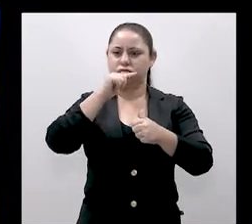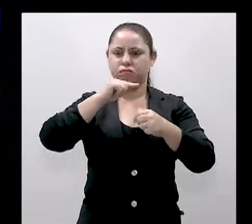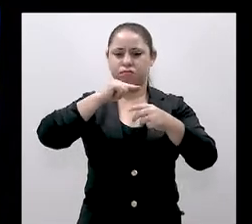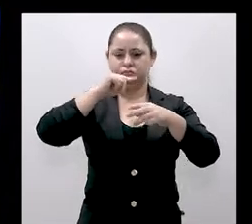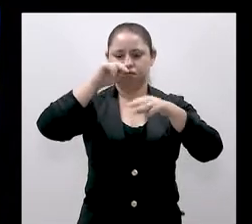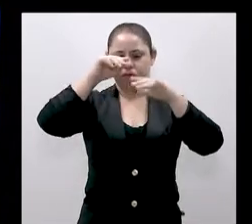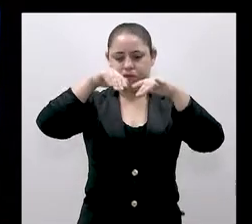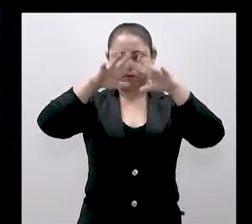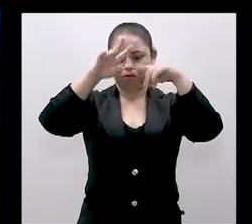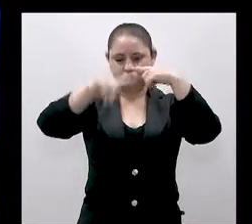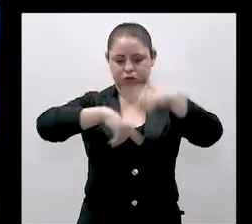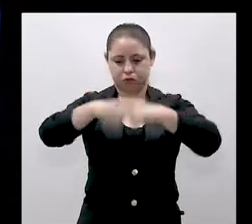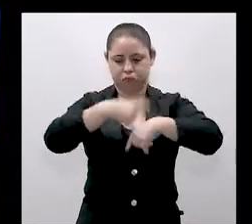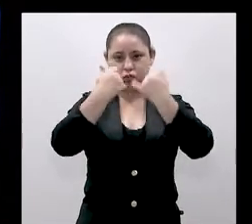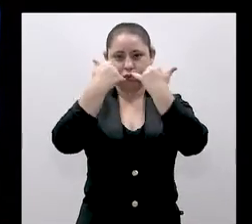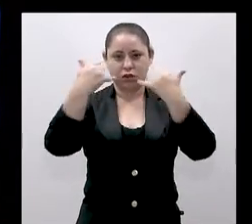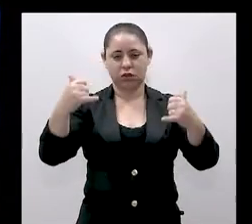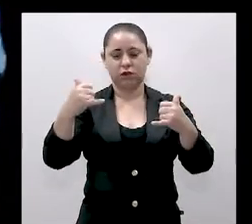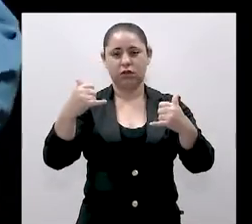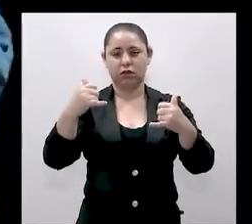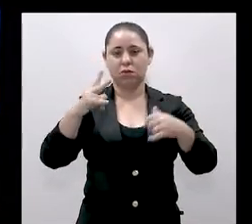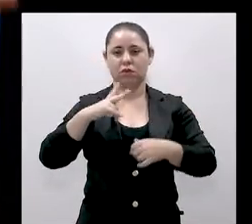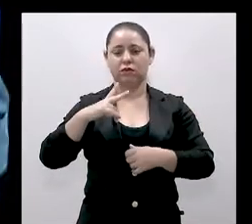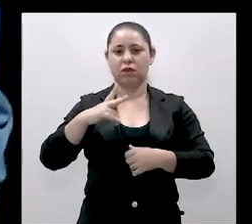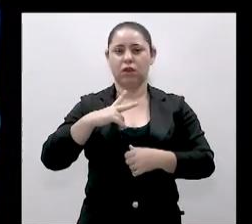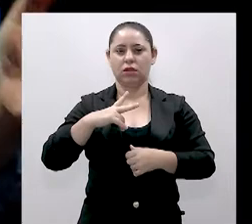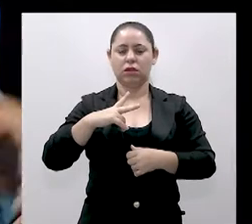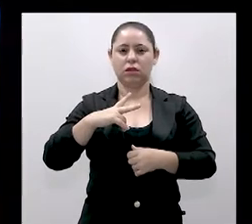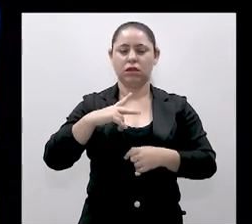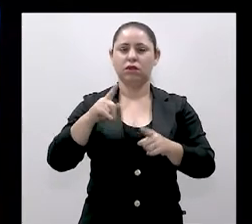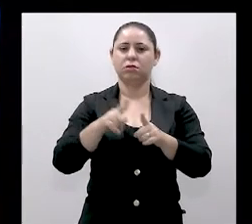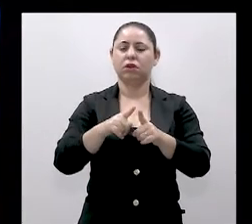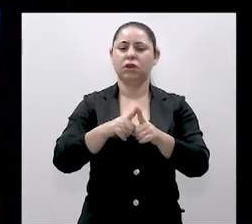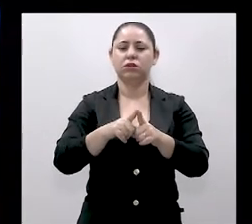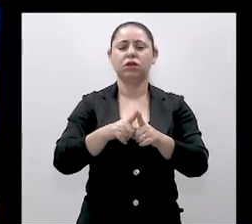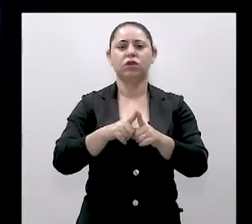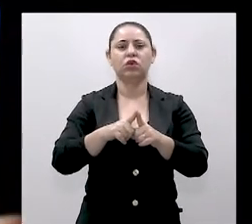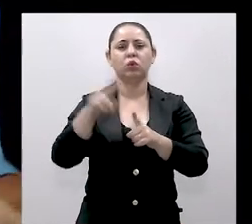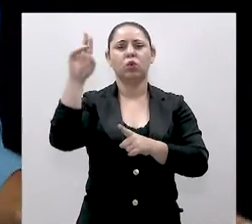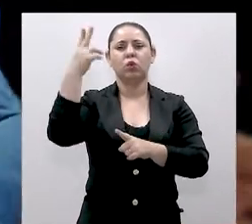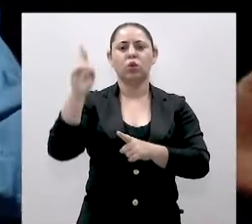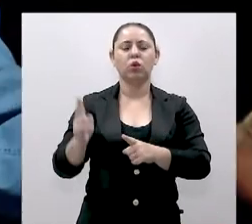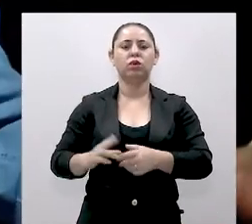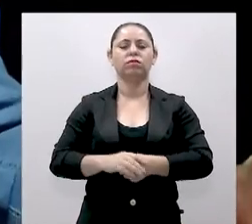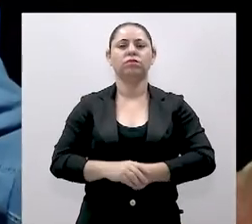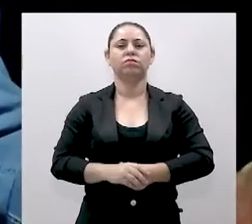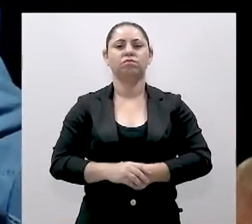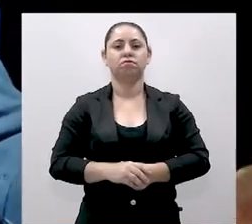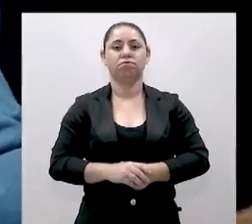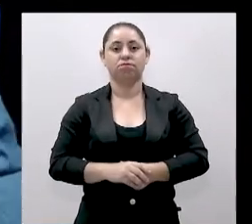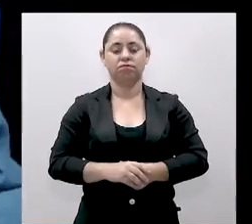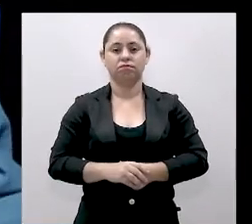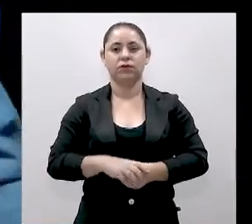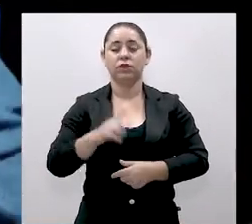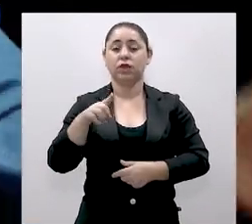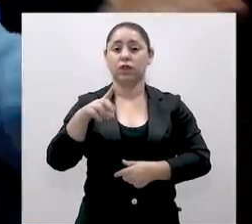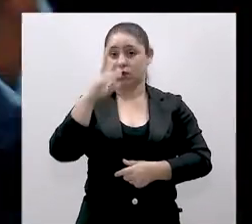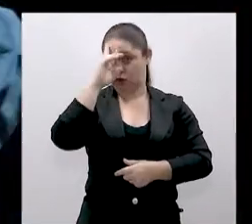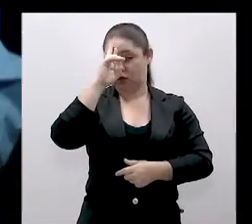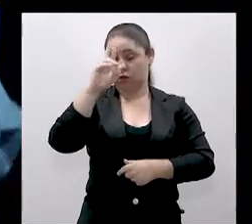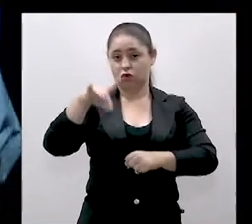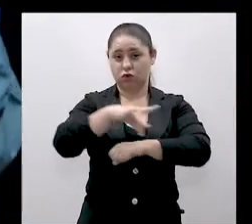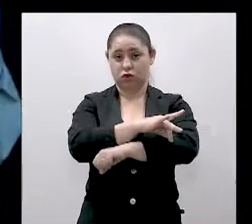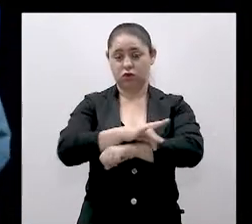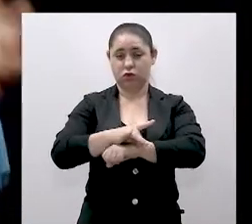é comparticipação privada e tá Machadinho Campos Novos no Uruguai aí Claro ela diretor de